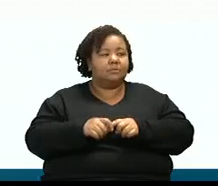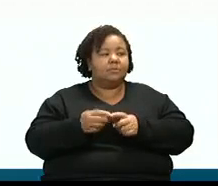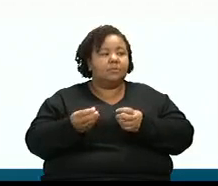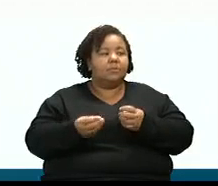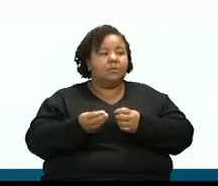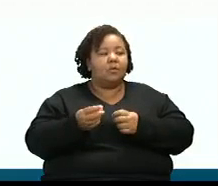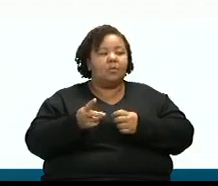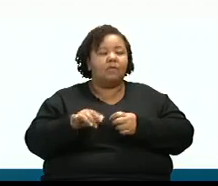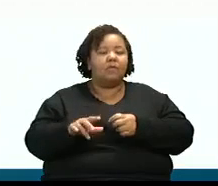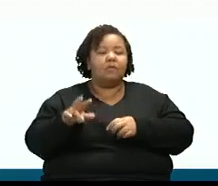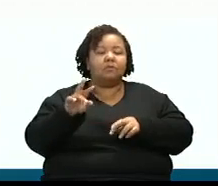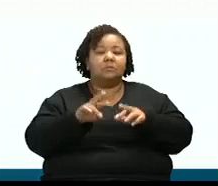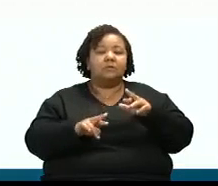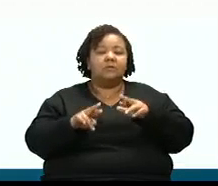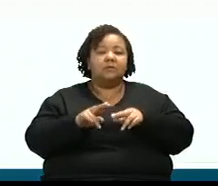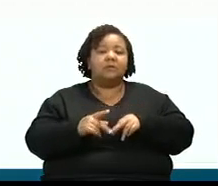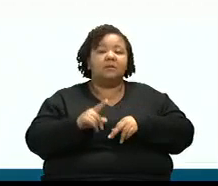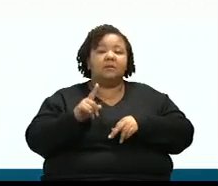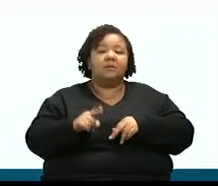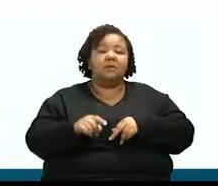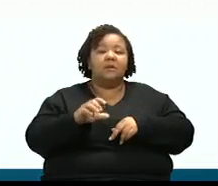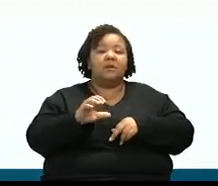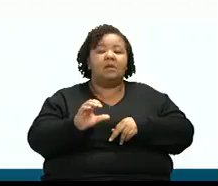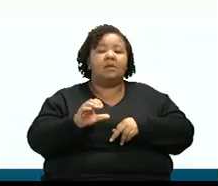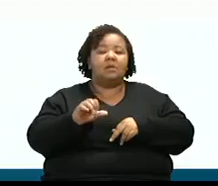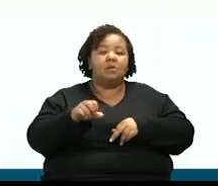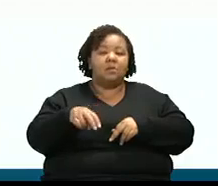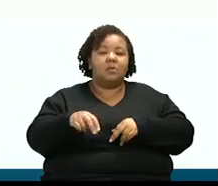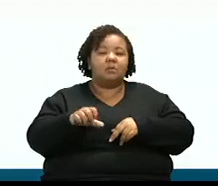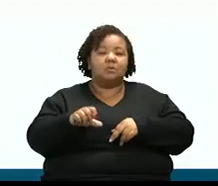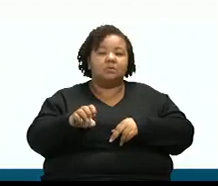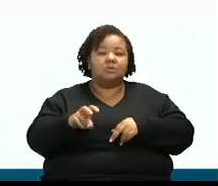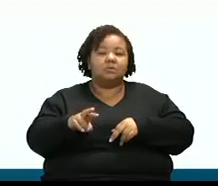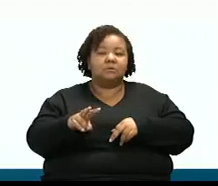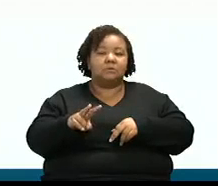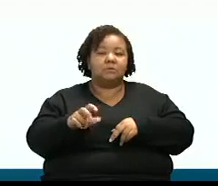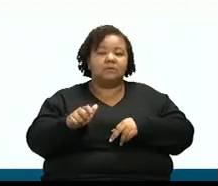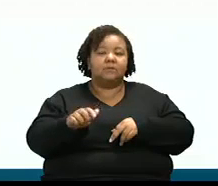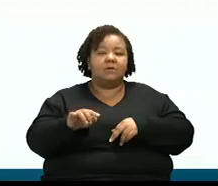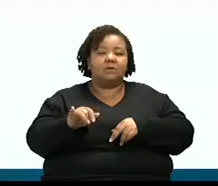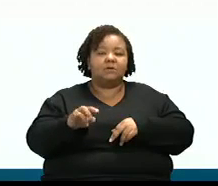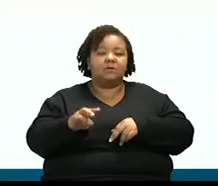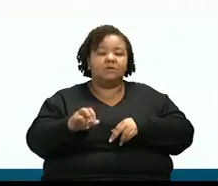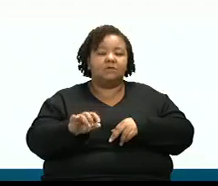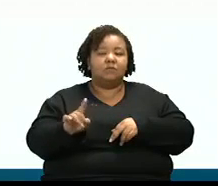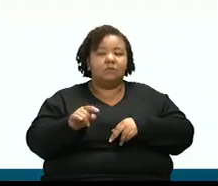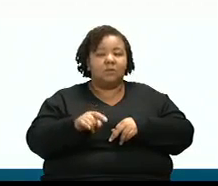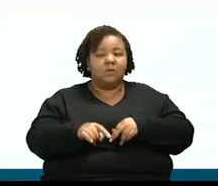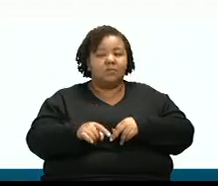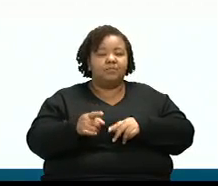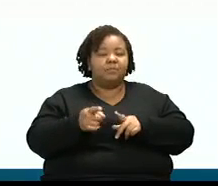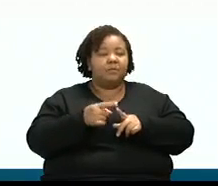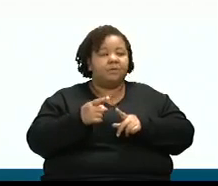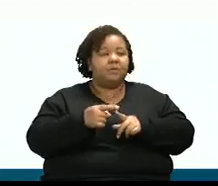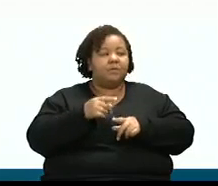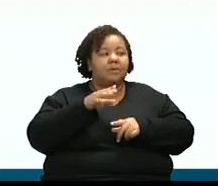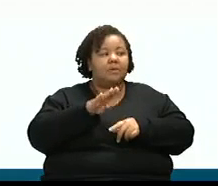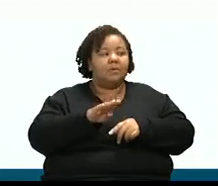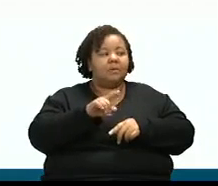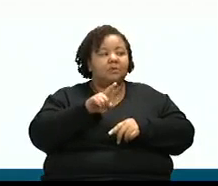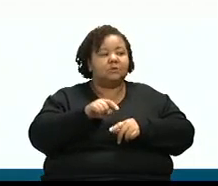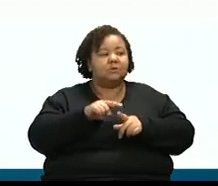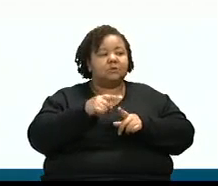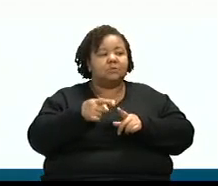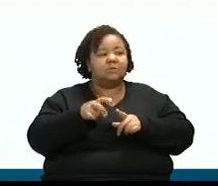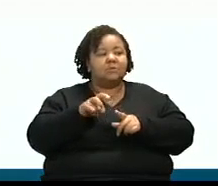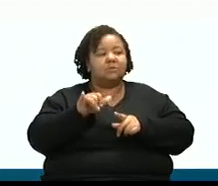que eu vou avaliar se ele é conservativo ou não? A primeira função componente é 4x mais 5y e a